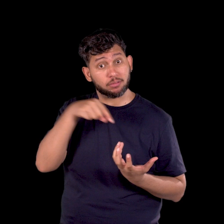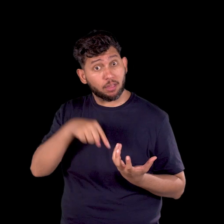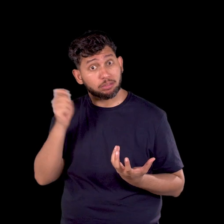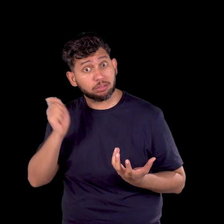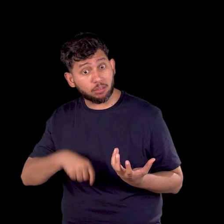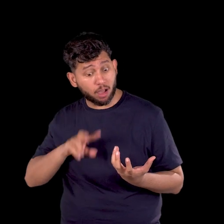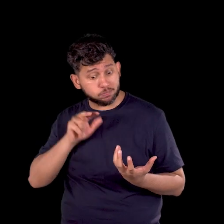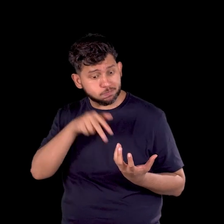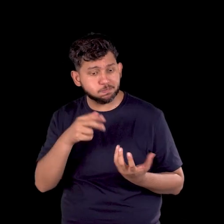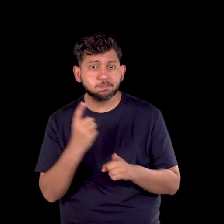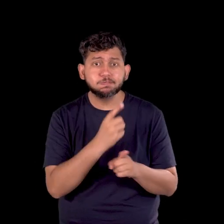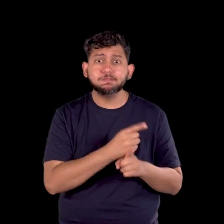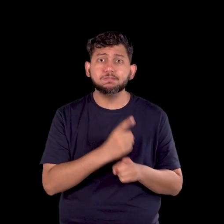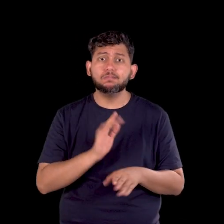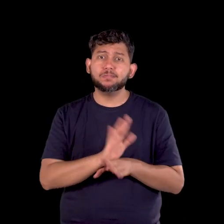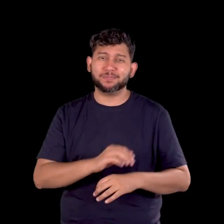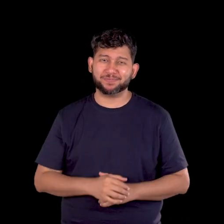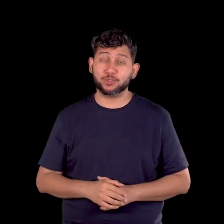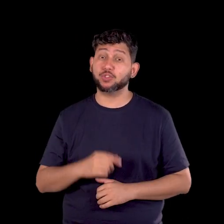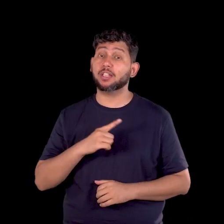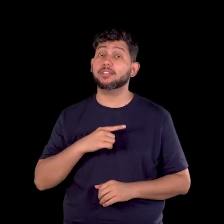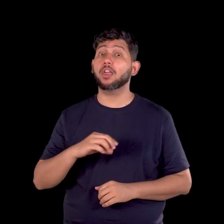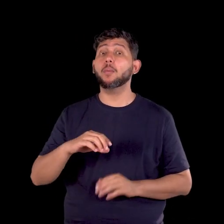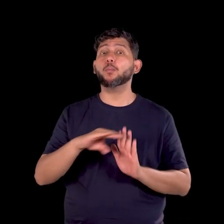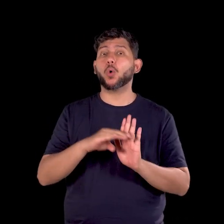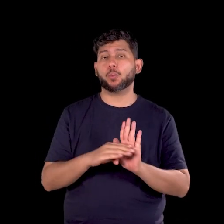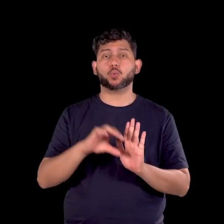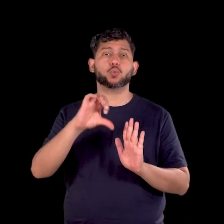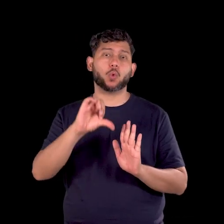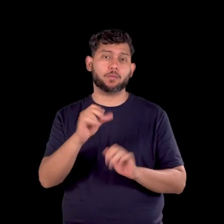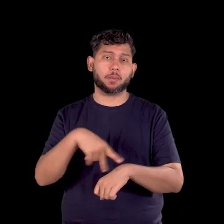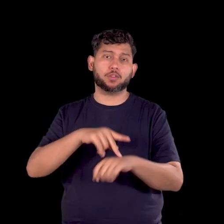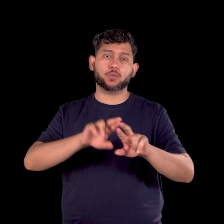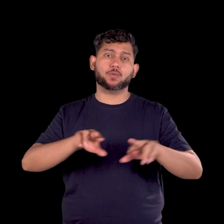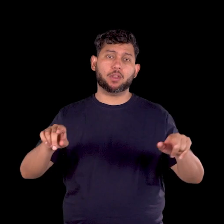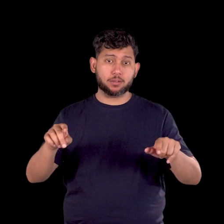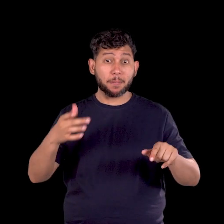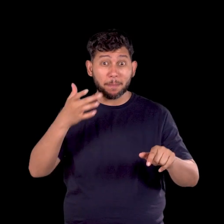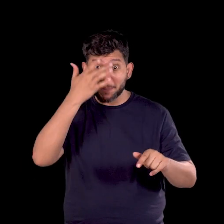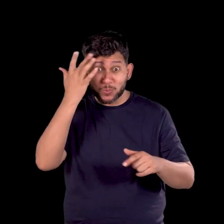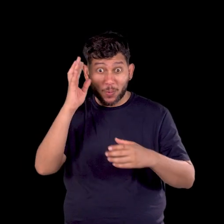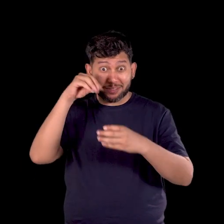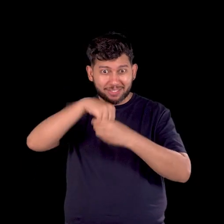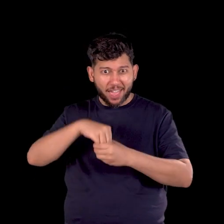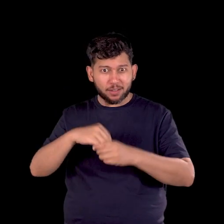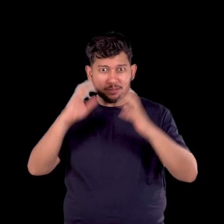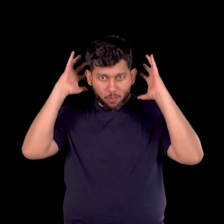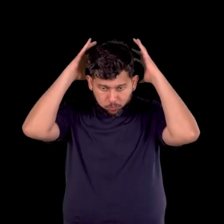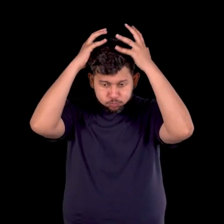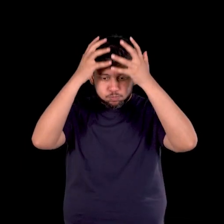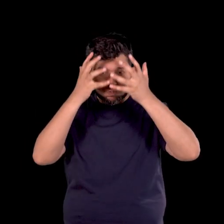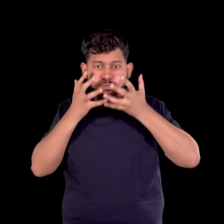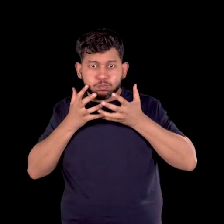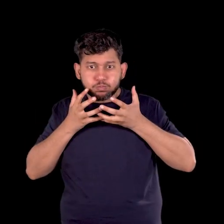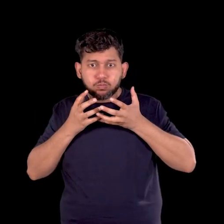mas também para o uso das pessoas na Terra. Em 6 décadas de aventuras espaciais, 9 programas coordenados por